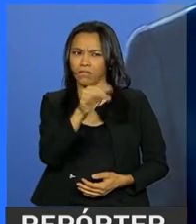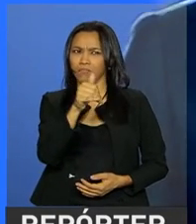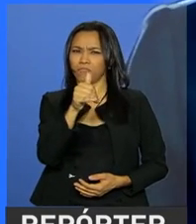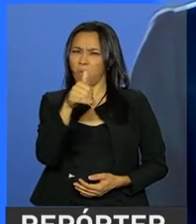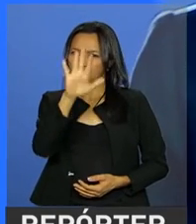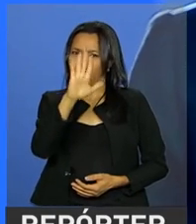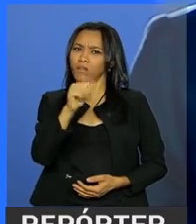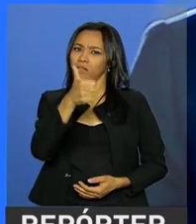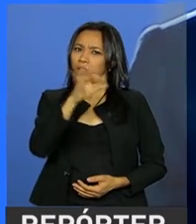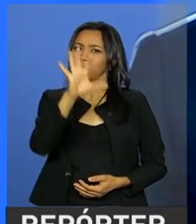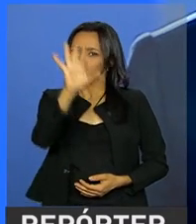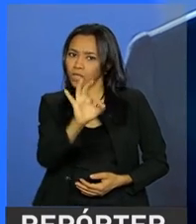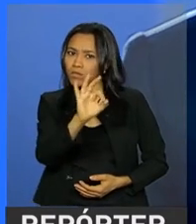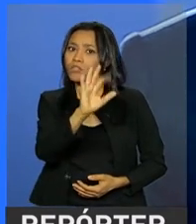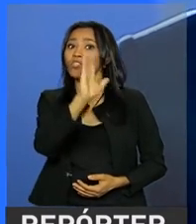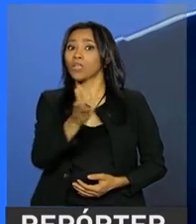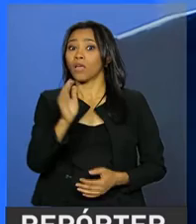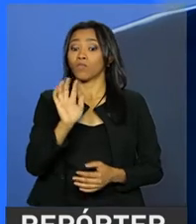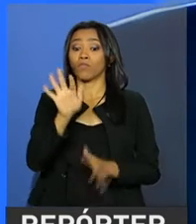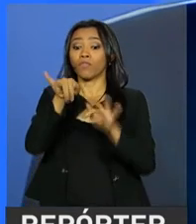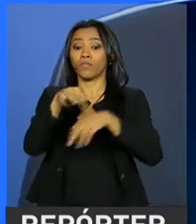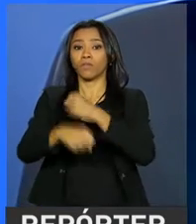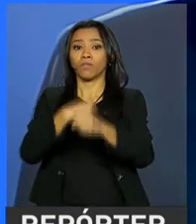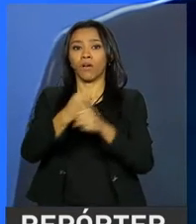de 10%. Já no final do ano,